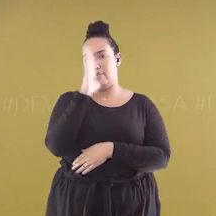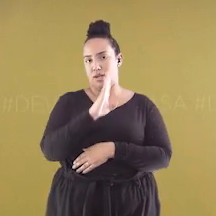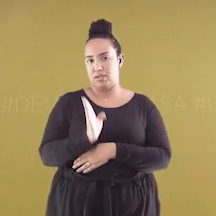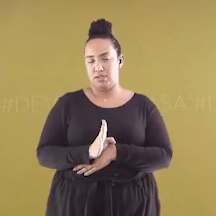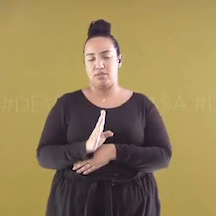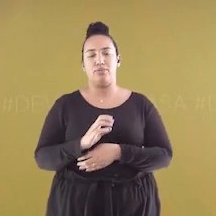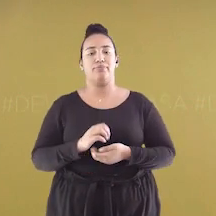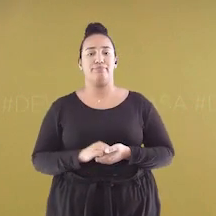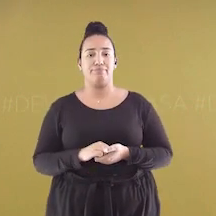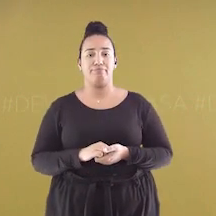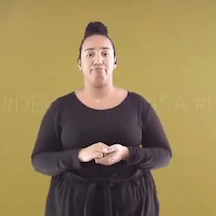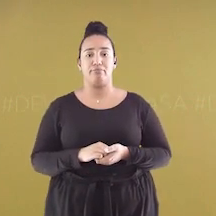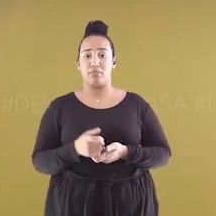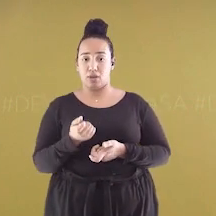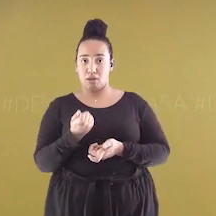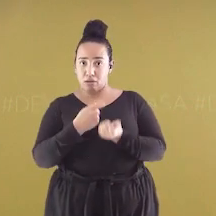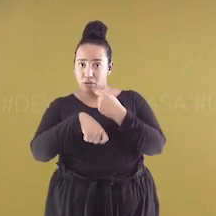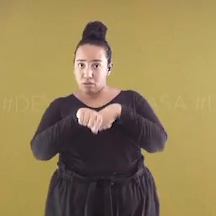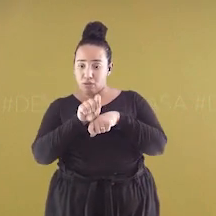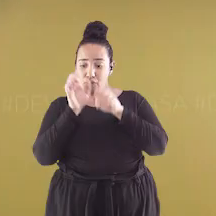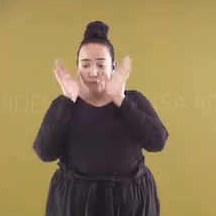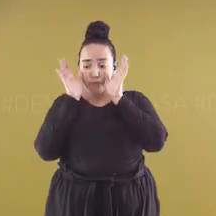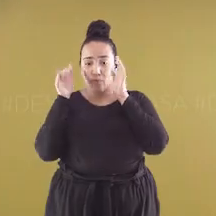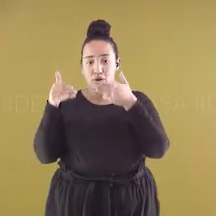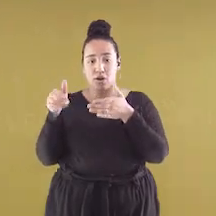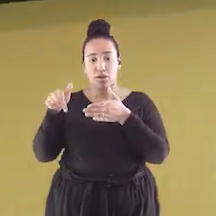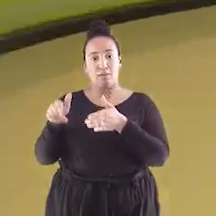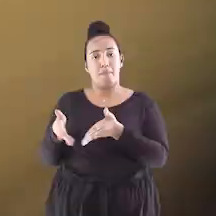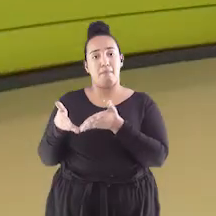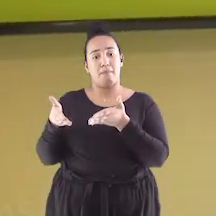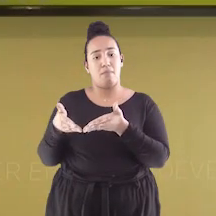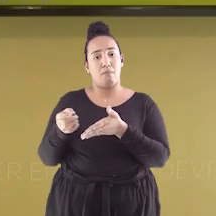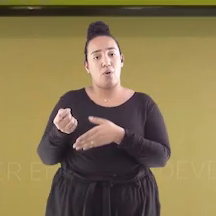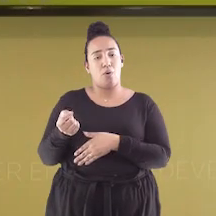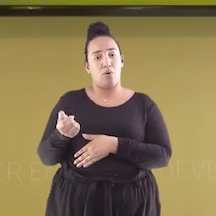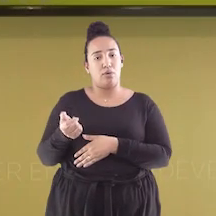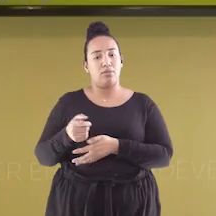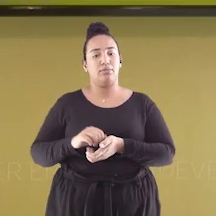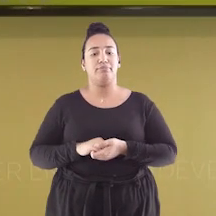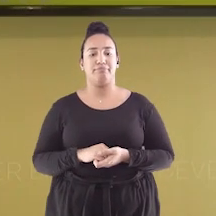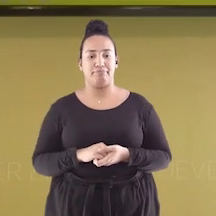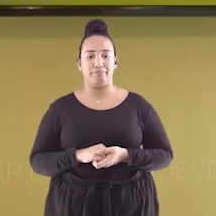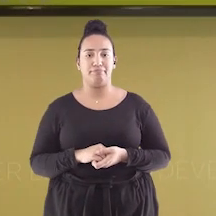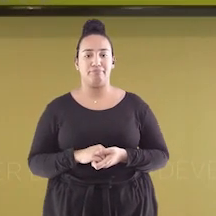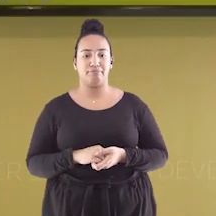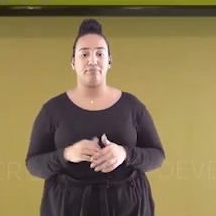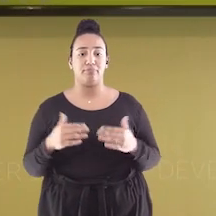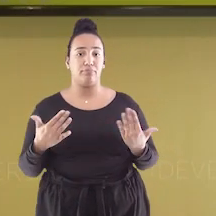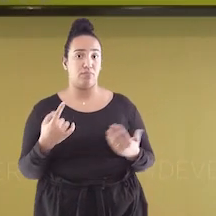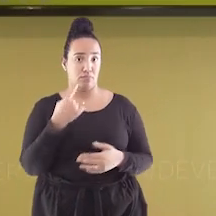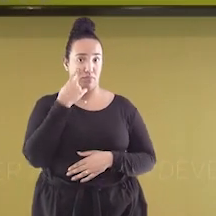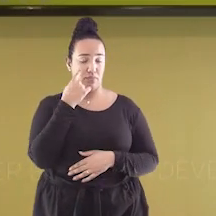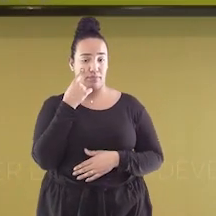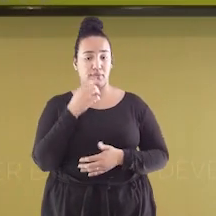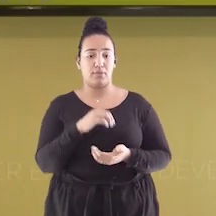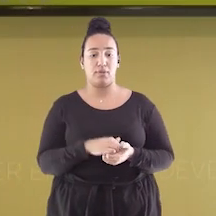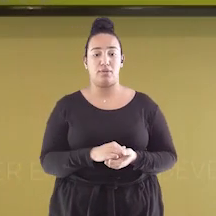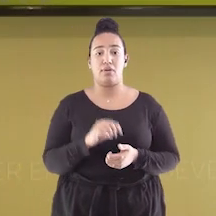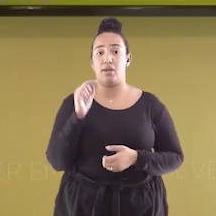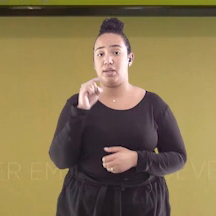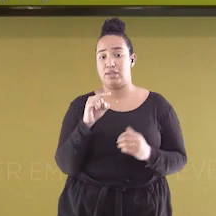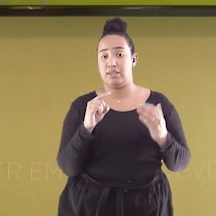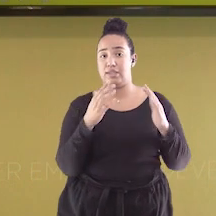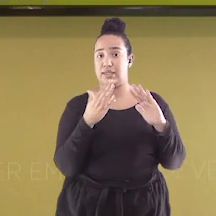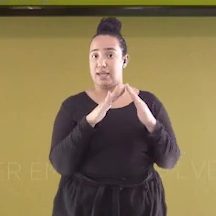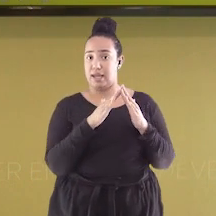as riquezas estão concentradas nas mãos de poucos. Então vejam aqui comigo, essas